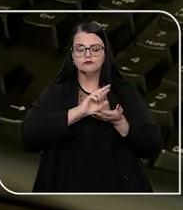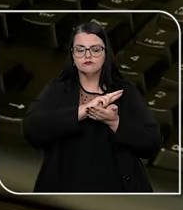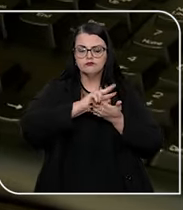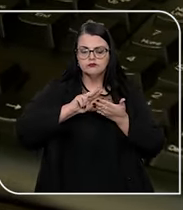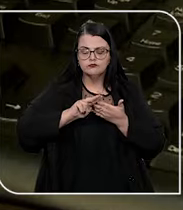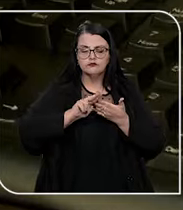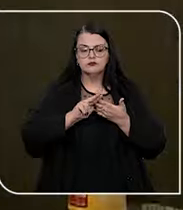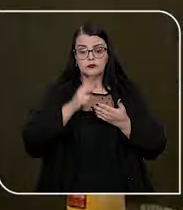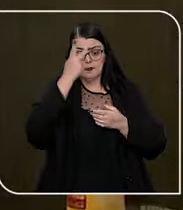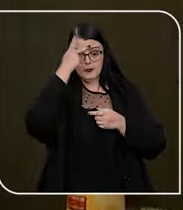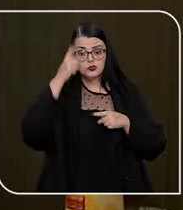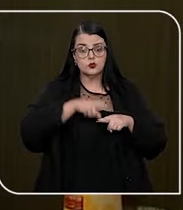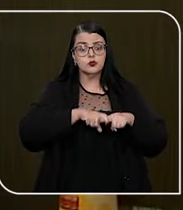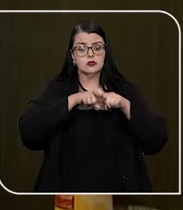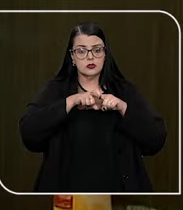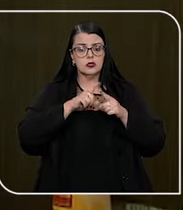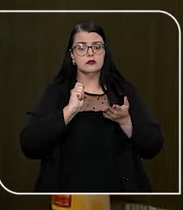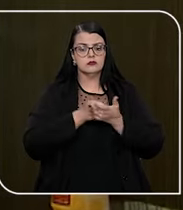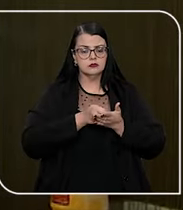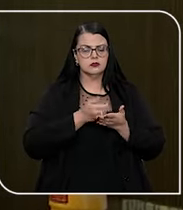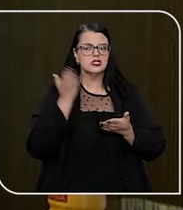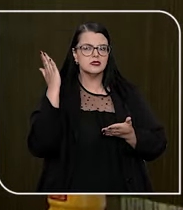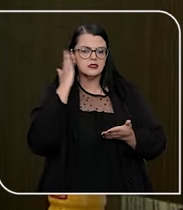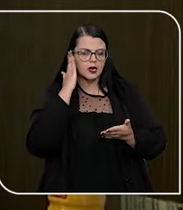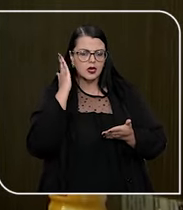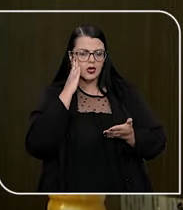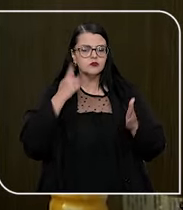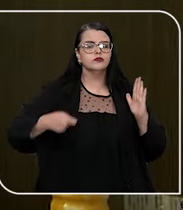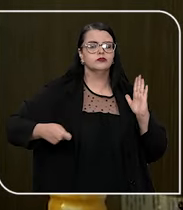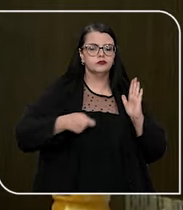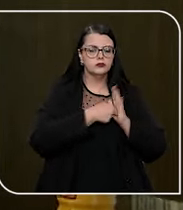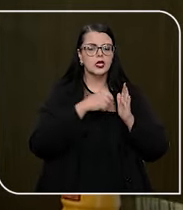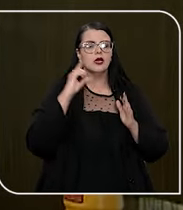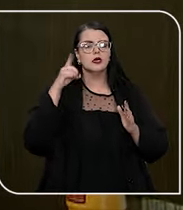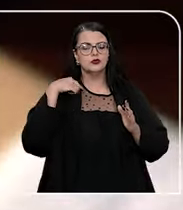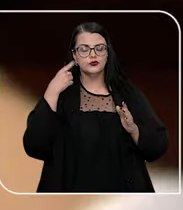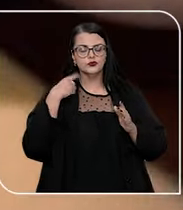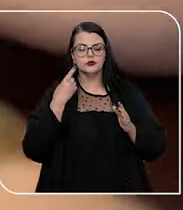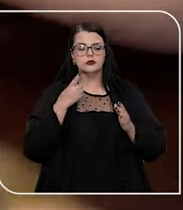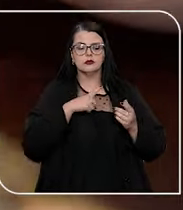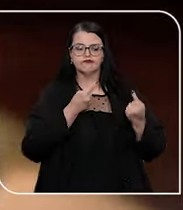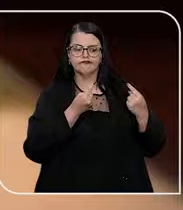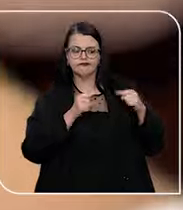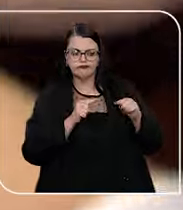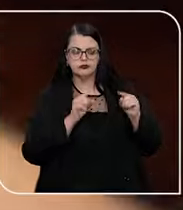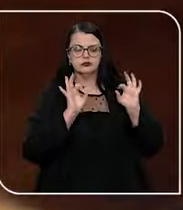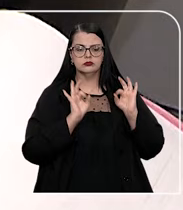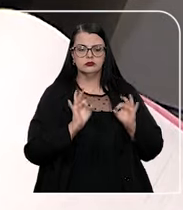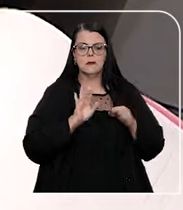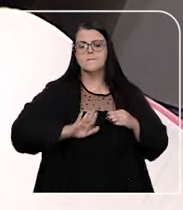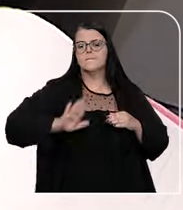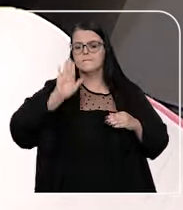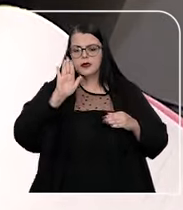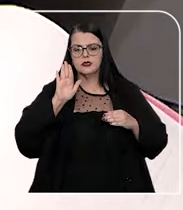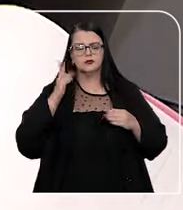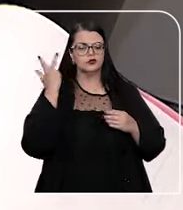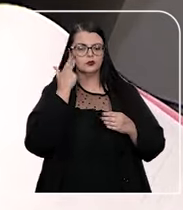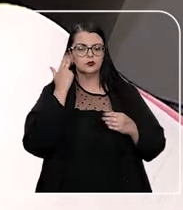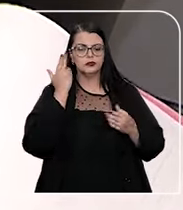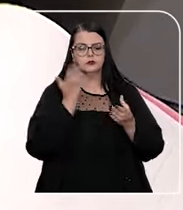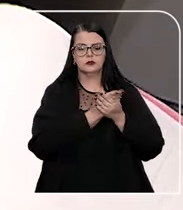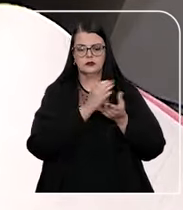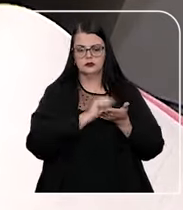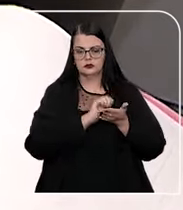permitem configurar que o devedor teve ciência da ação e por meio do advogado exerceu o contraditório e se manifestou